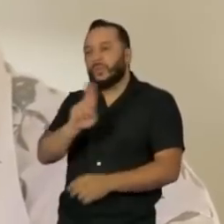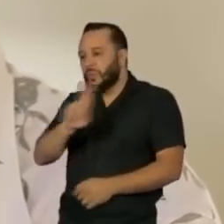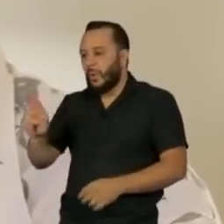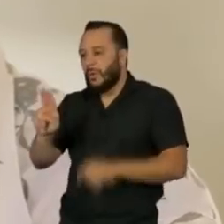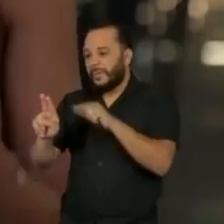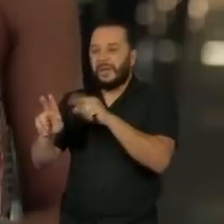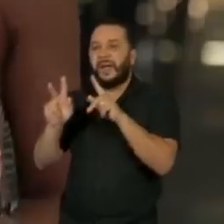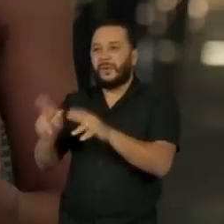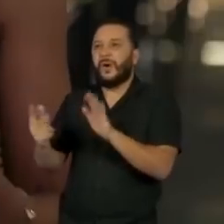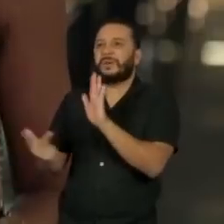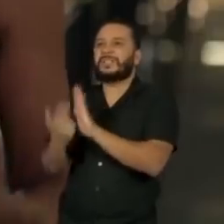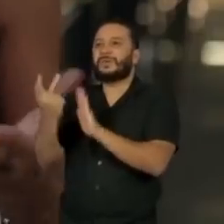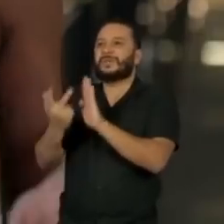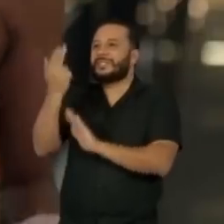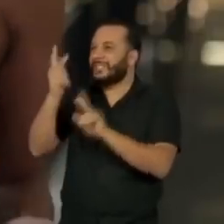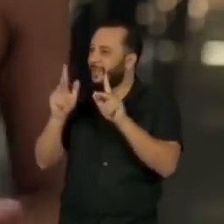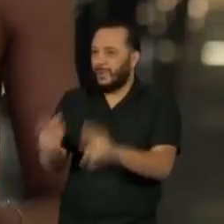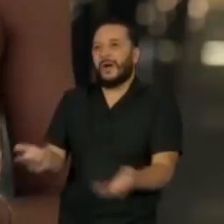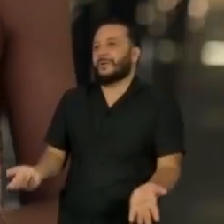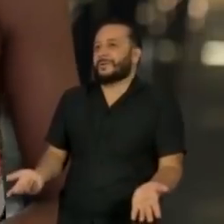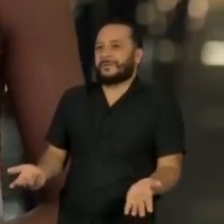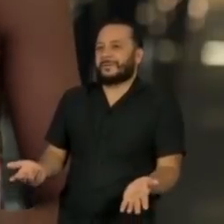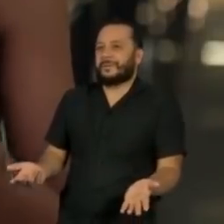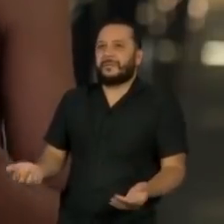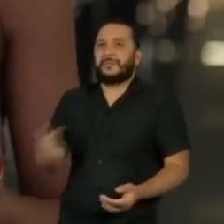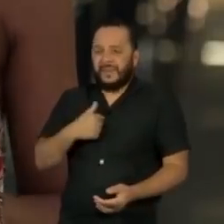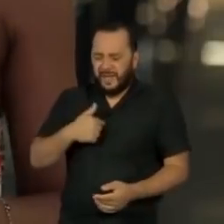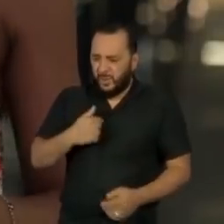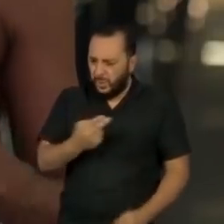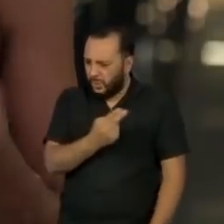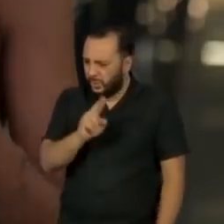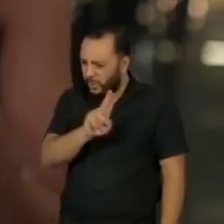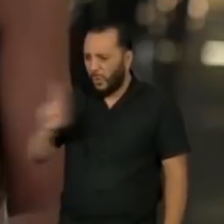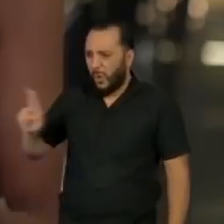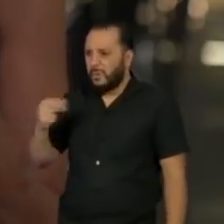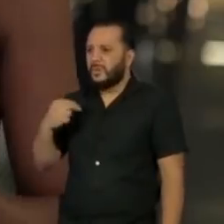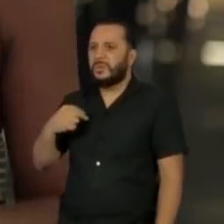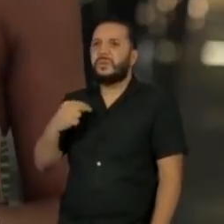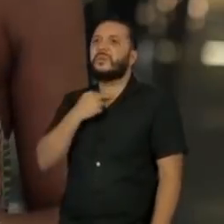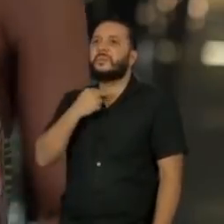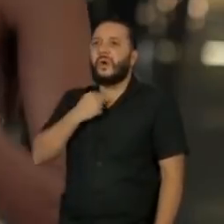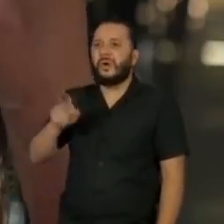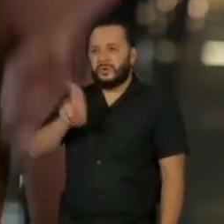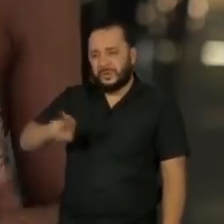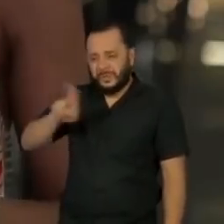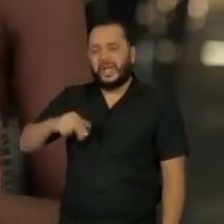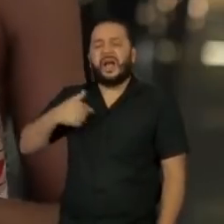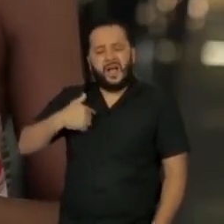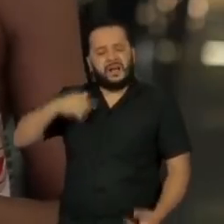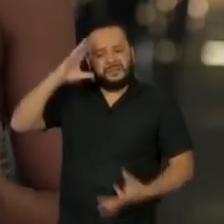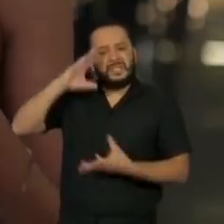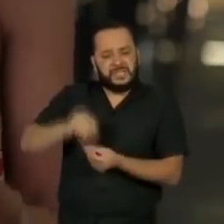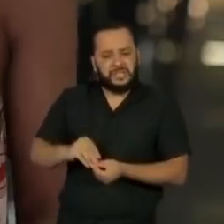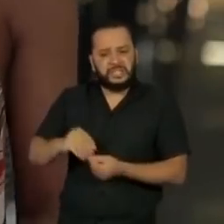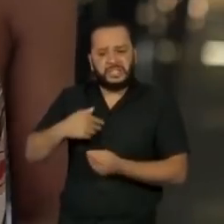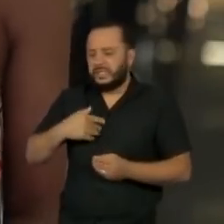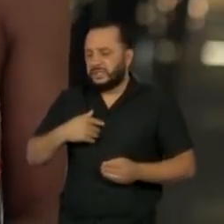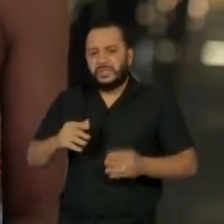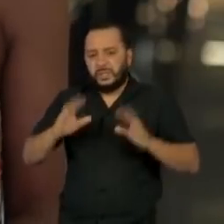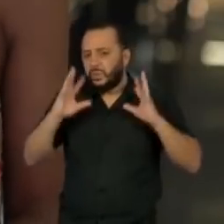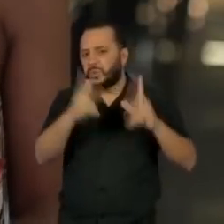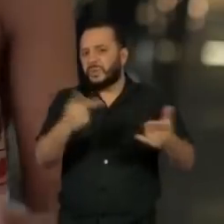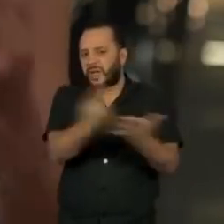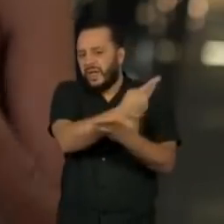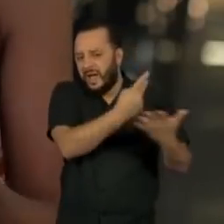cirurgia social. E de repente, quando eu tive meu direito ao uso do nome negado, eu falei, alguma coisa, além de já ter entendido que tudo estava errado, existe mais